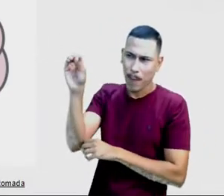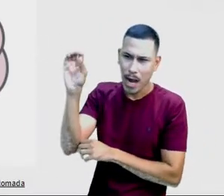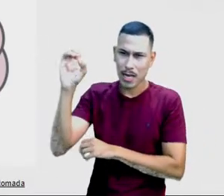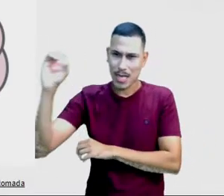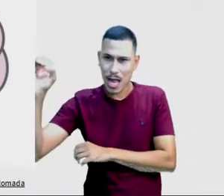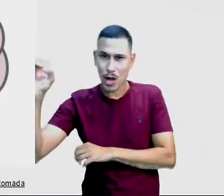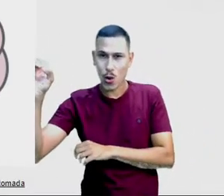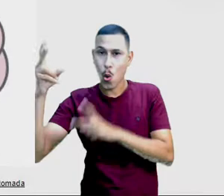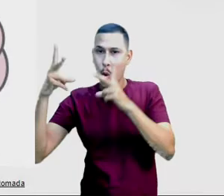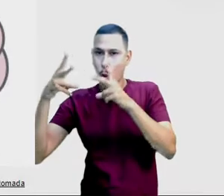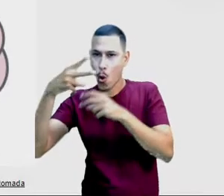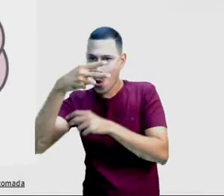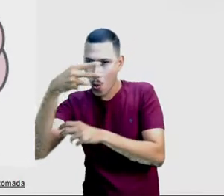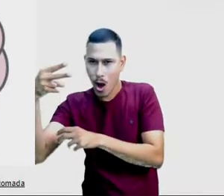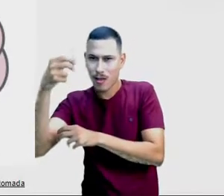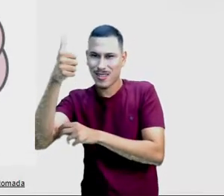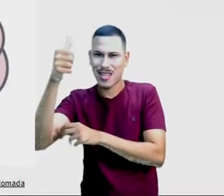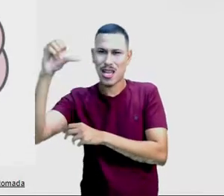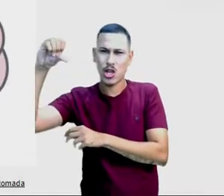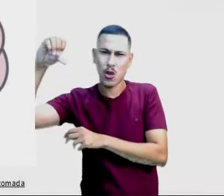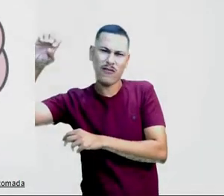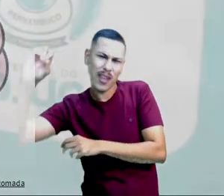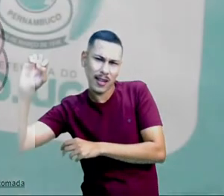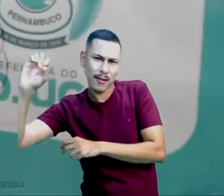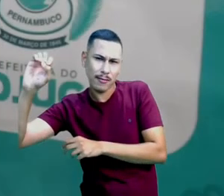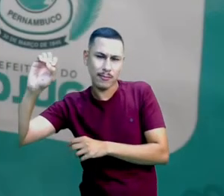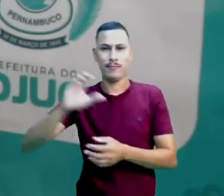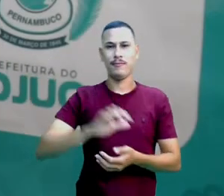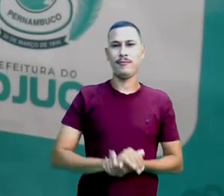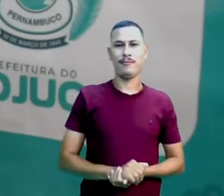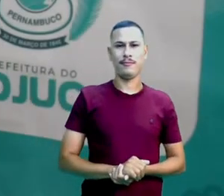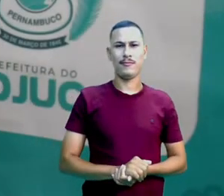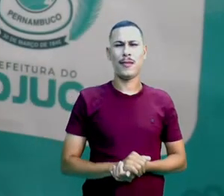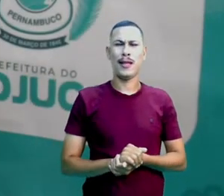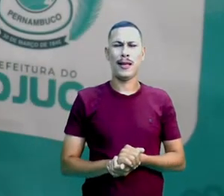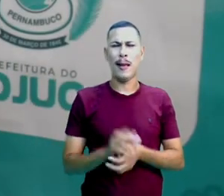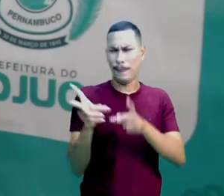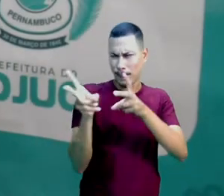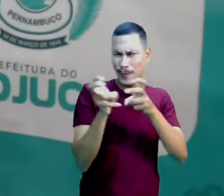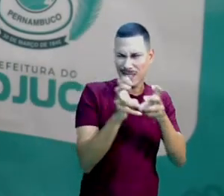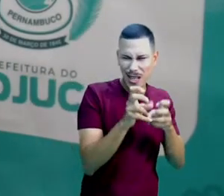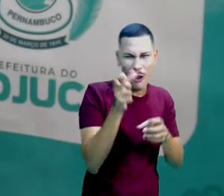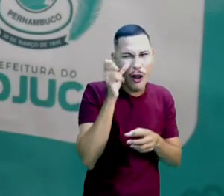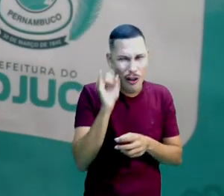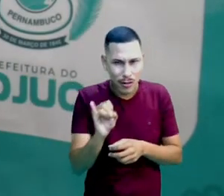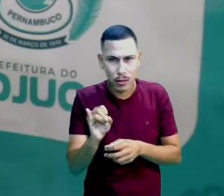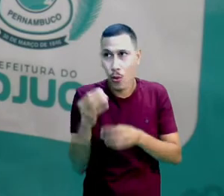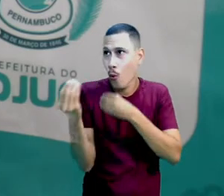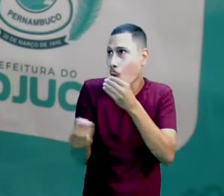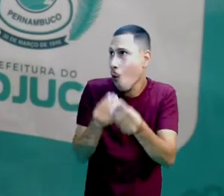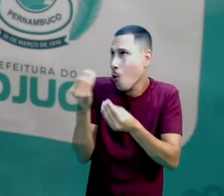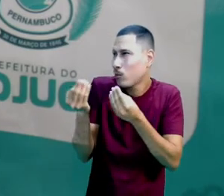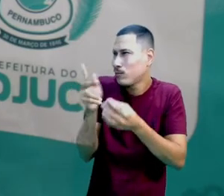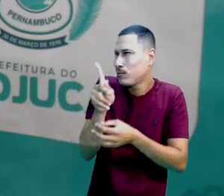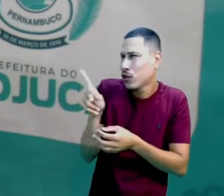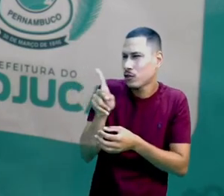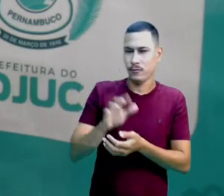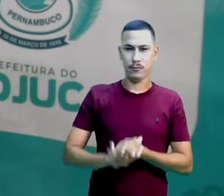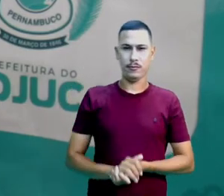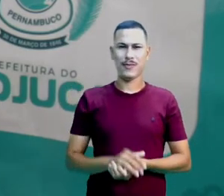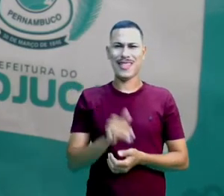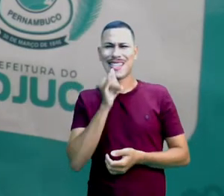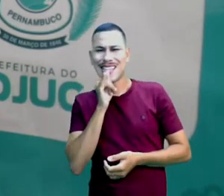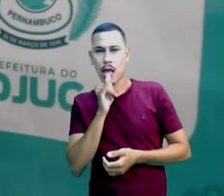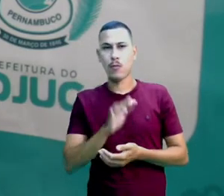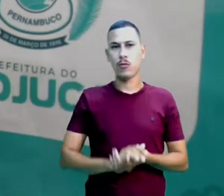190. 120 mais 70, 190. Veja que interessante. Como assim, professora? Quando é